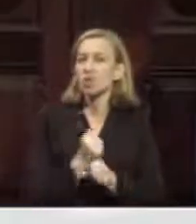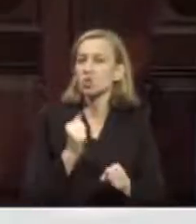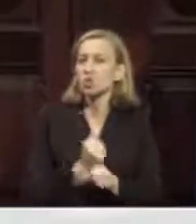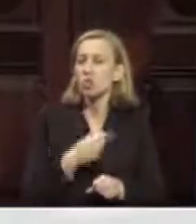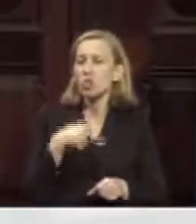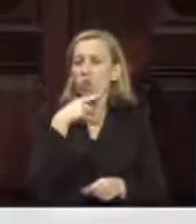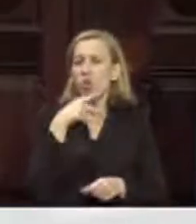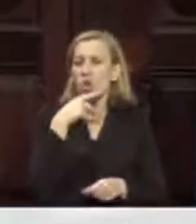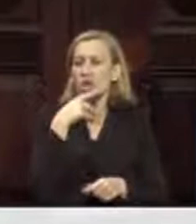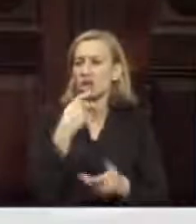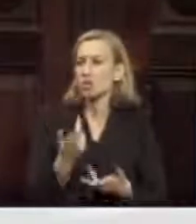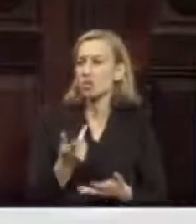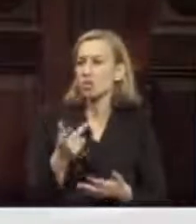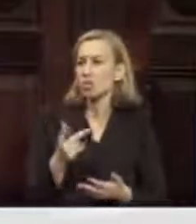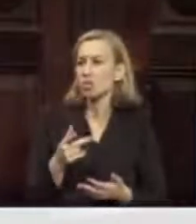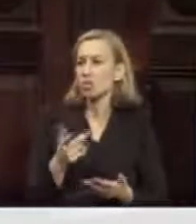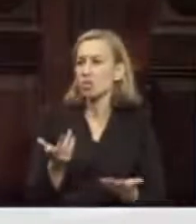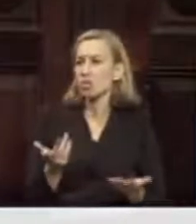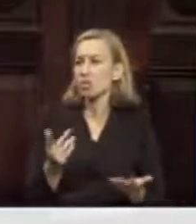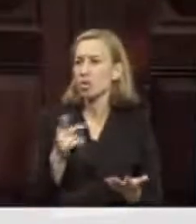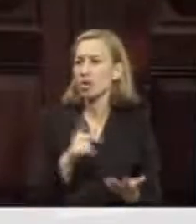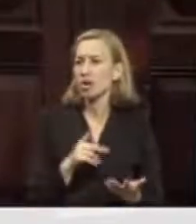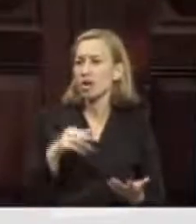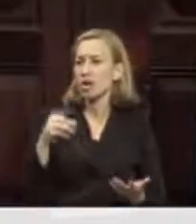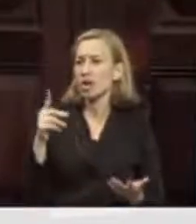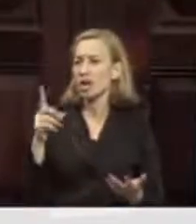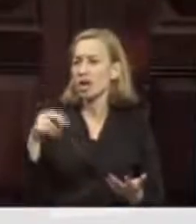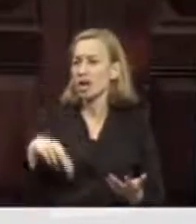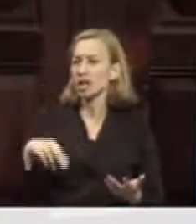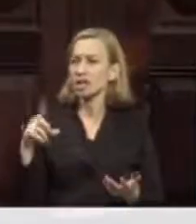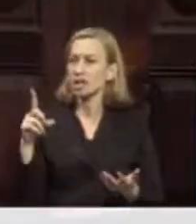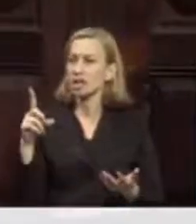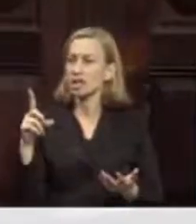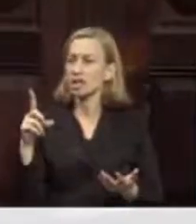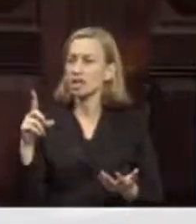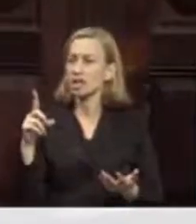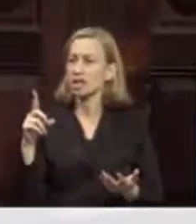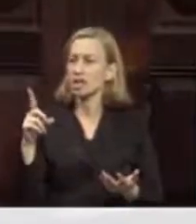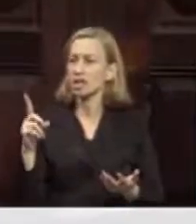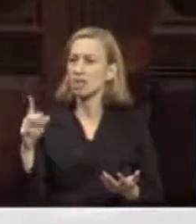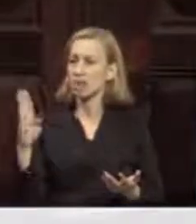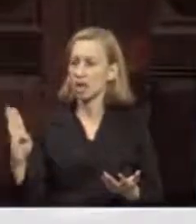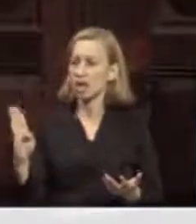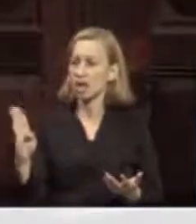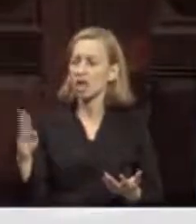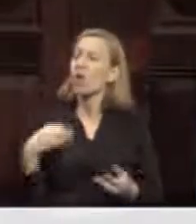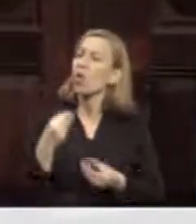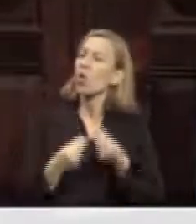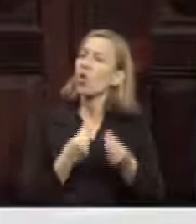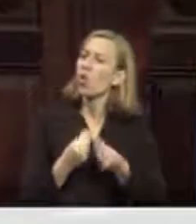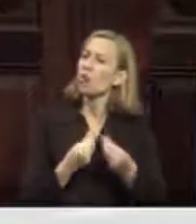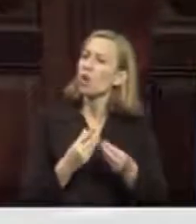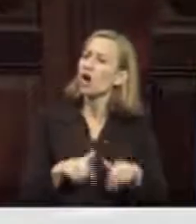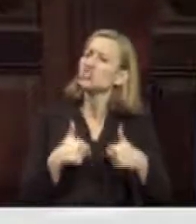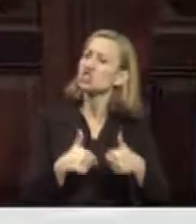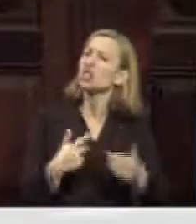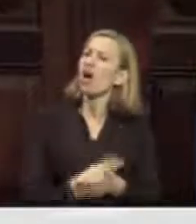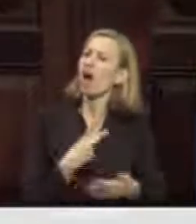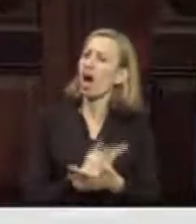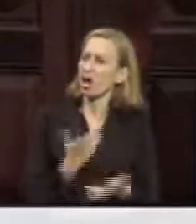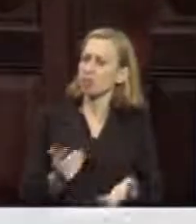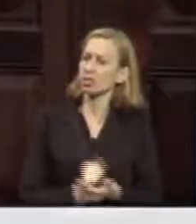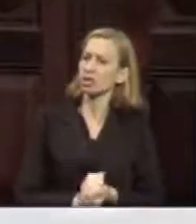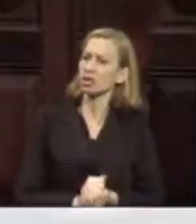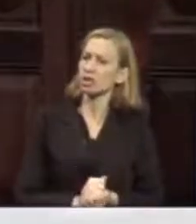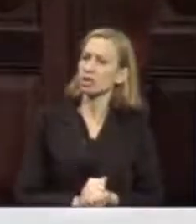caso o MDB, já mudou até a sigla, é o MDB. Então nós temos esta casa que tem que